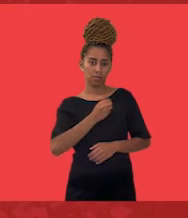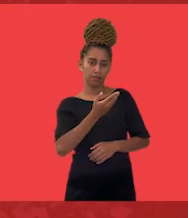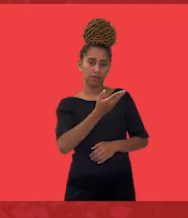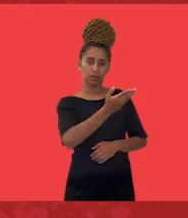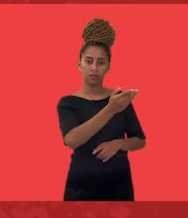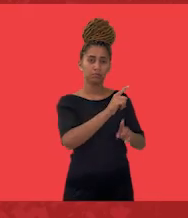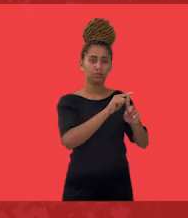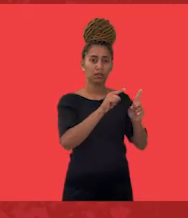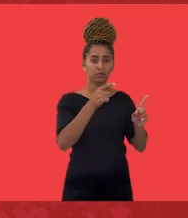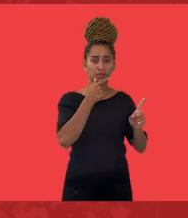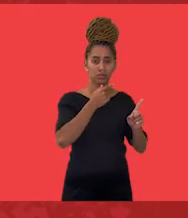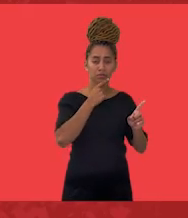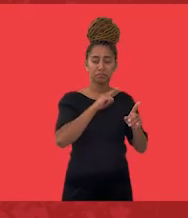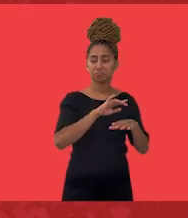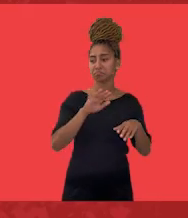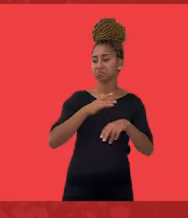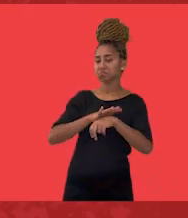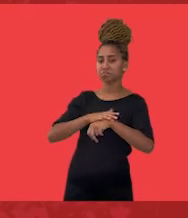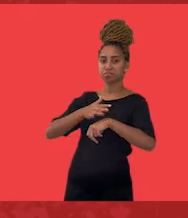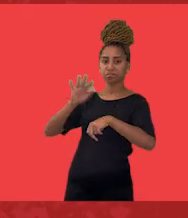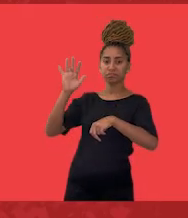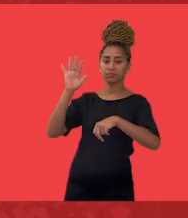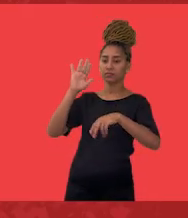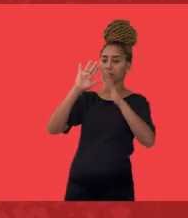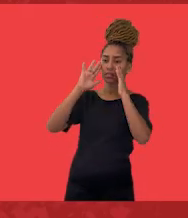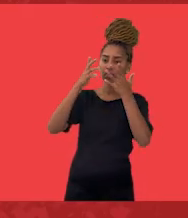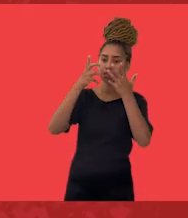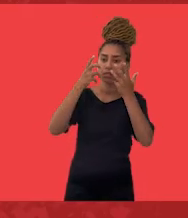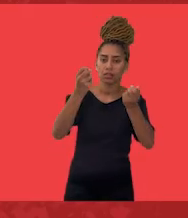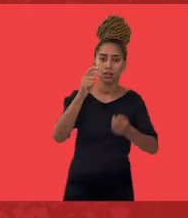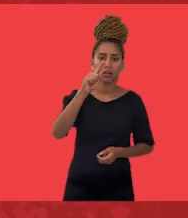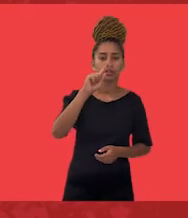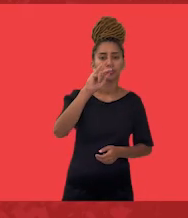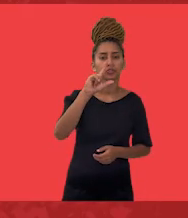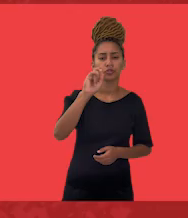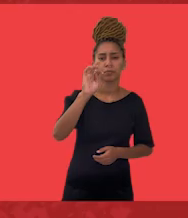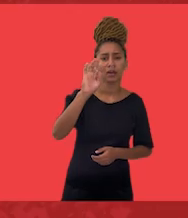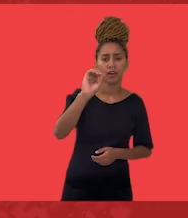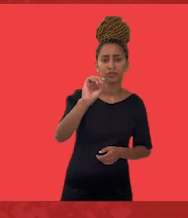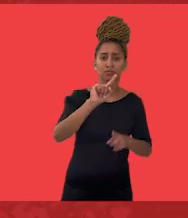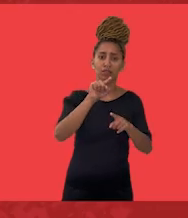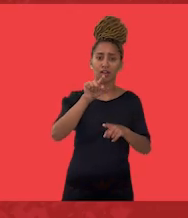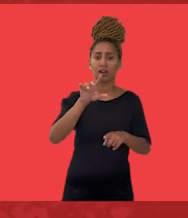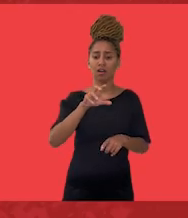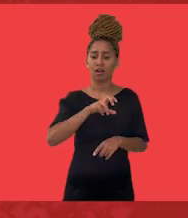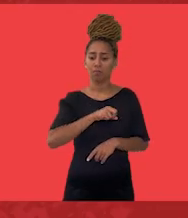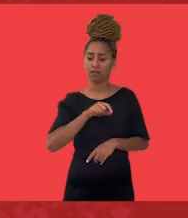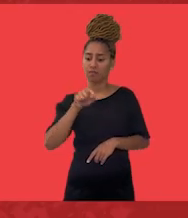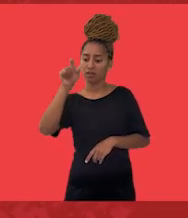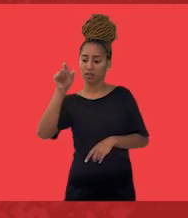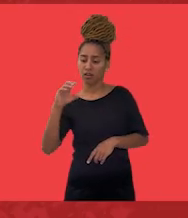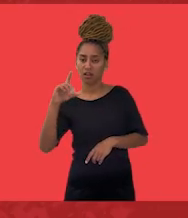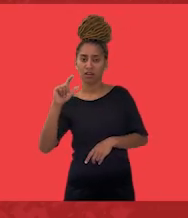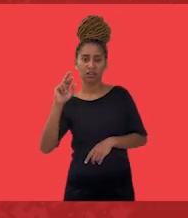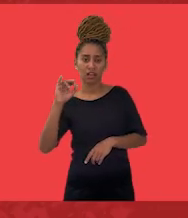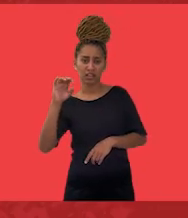me alimentava as entranhas. E os dedos de escrever poeminhas como esse e ver beleza